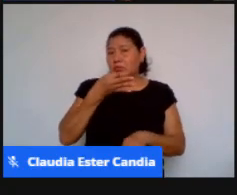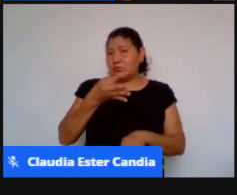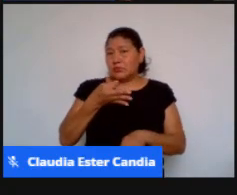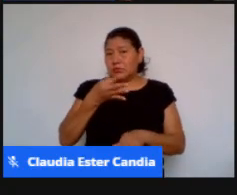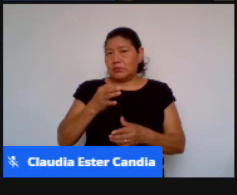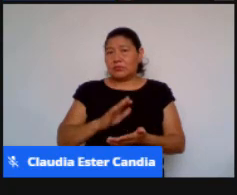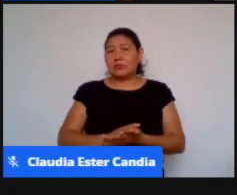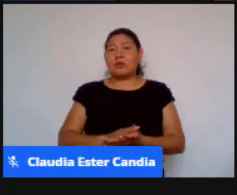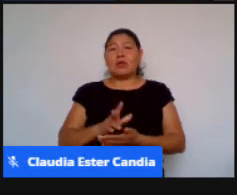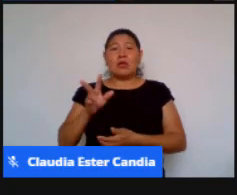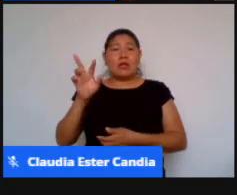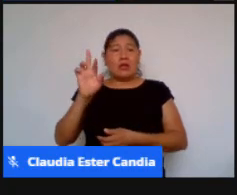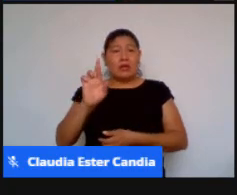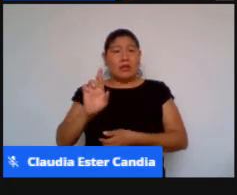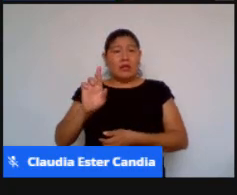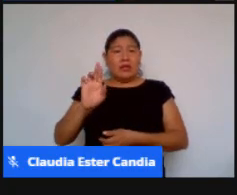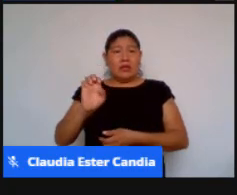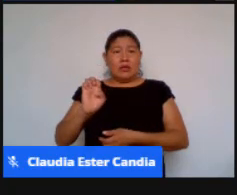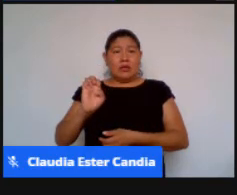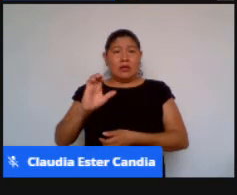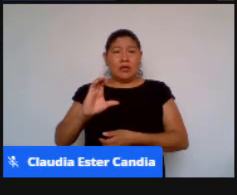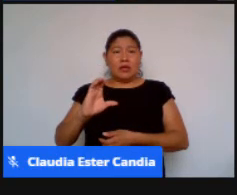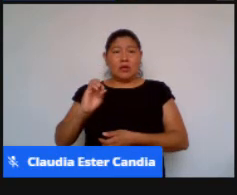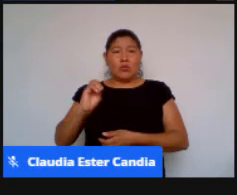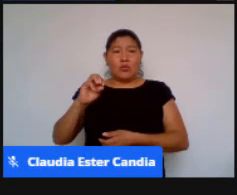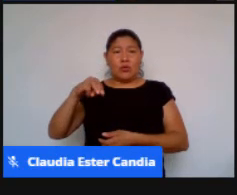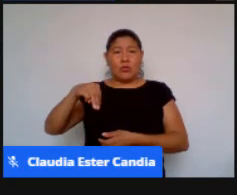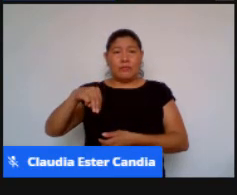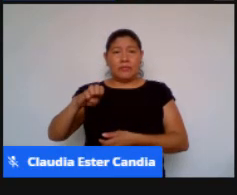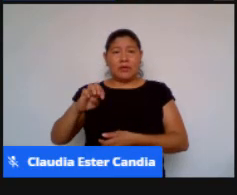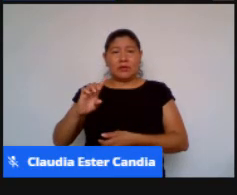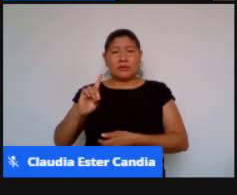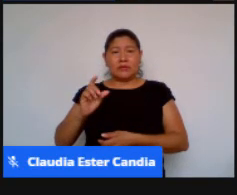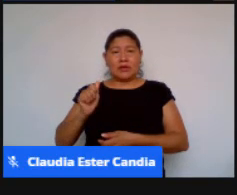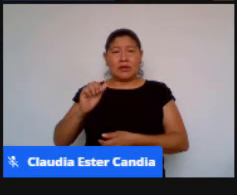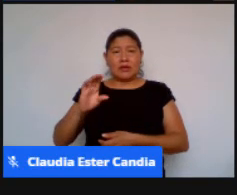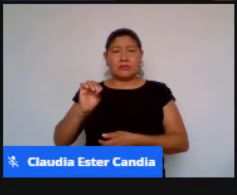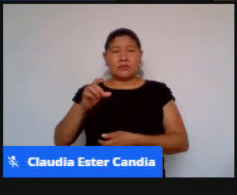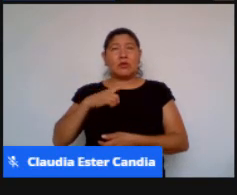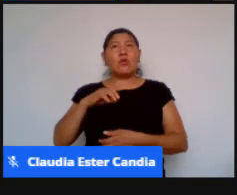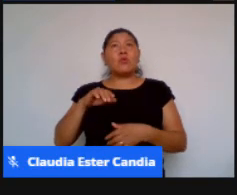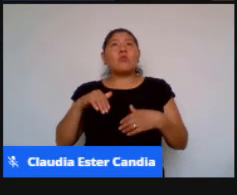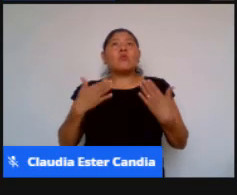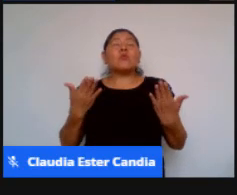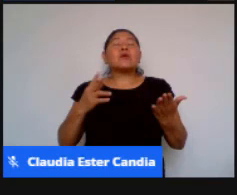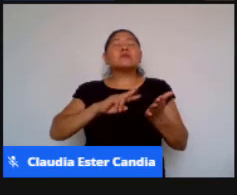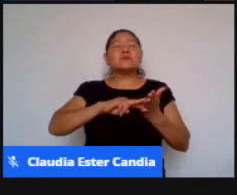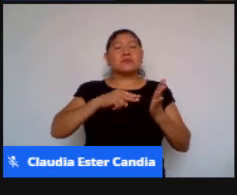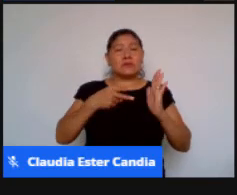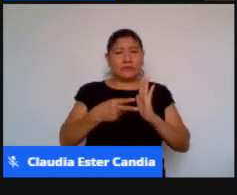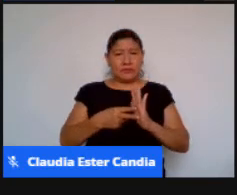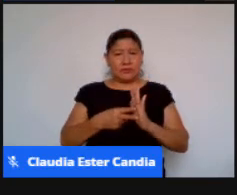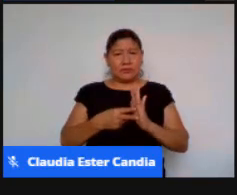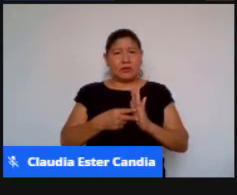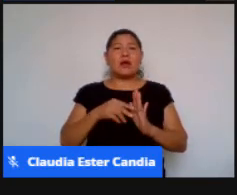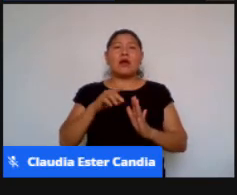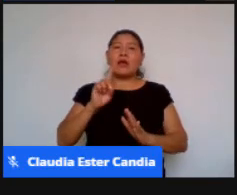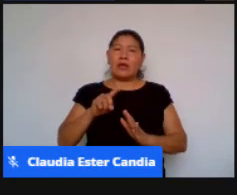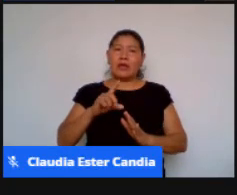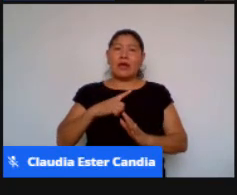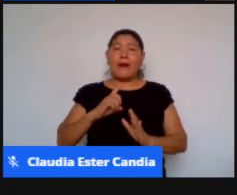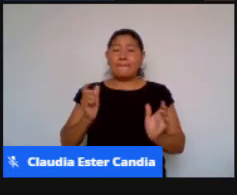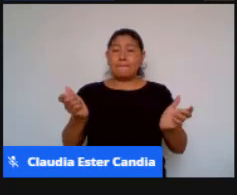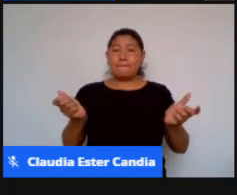essas recomendações? São caminhos possíveis, não são únicos, né? Eles são caminhos possíveis que a